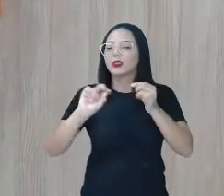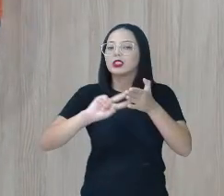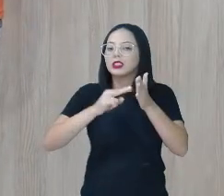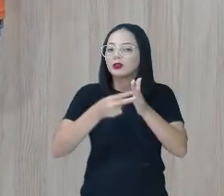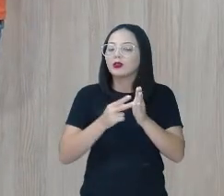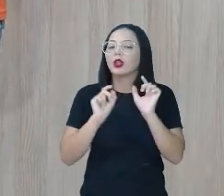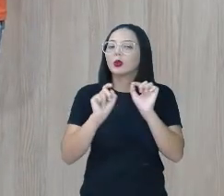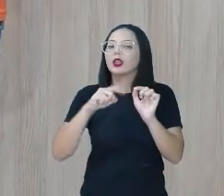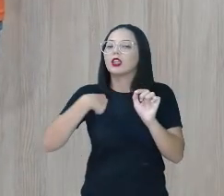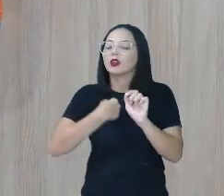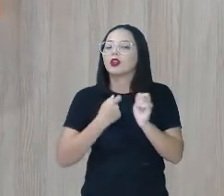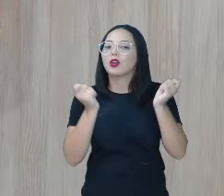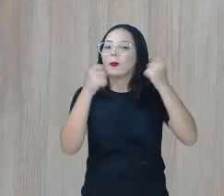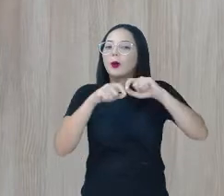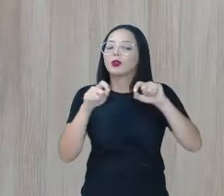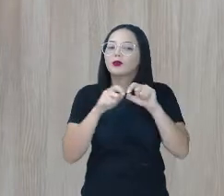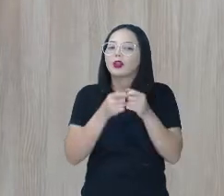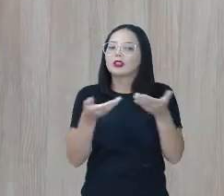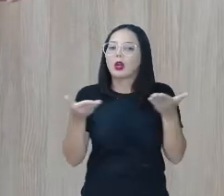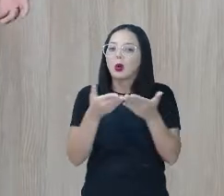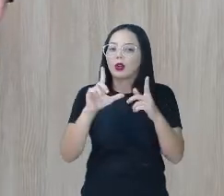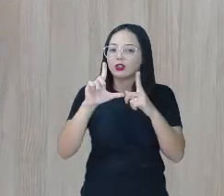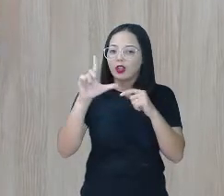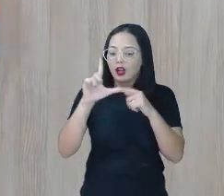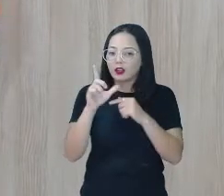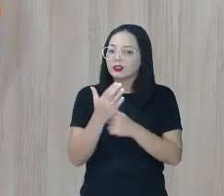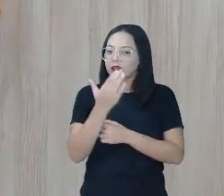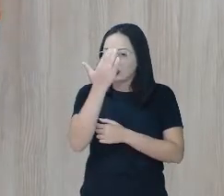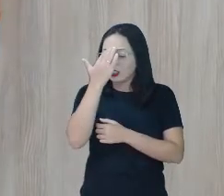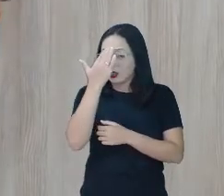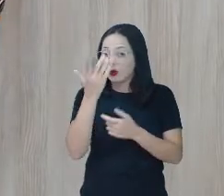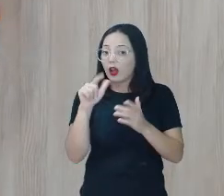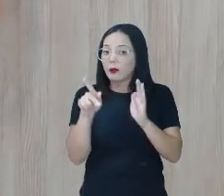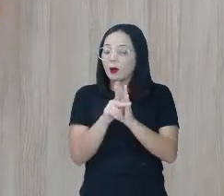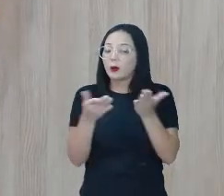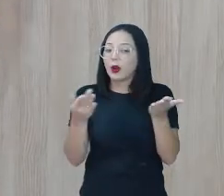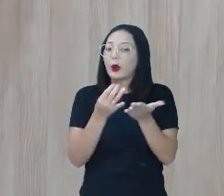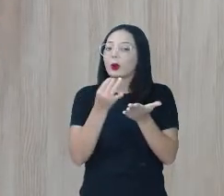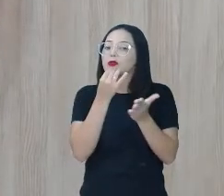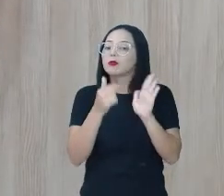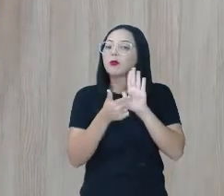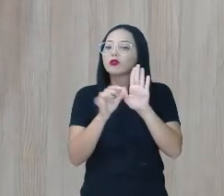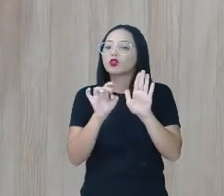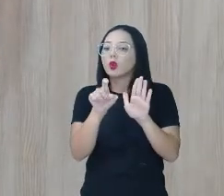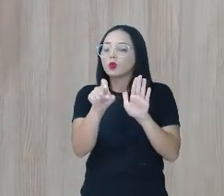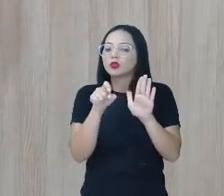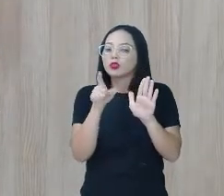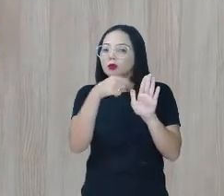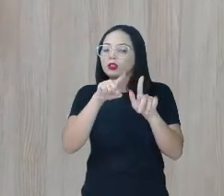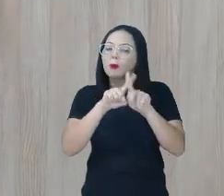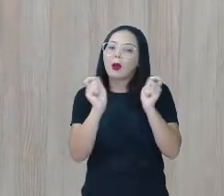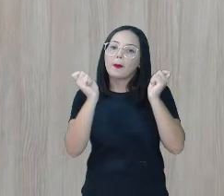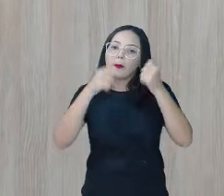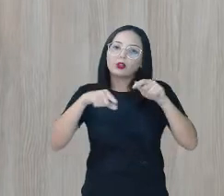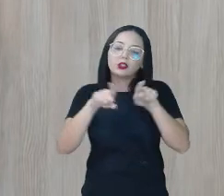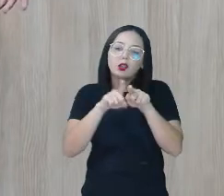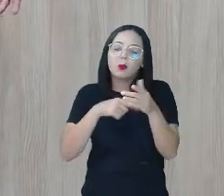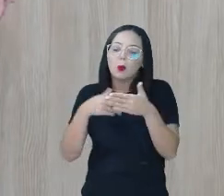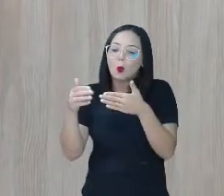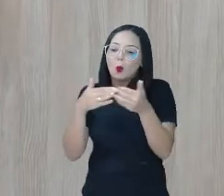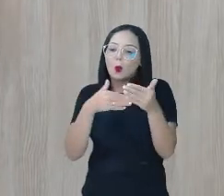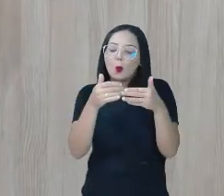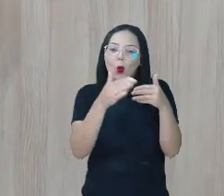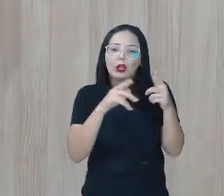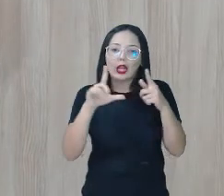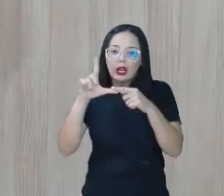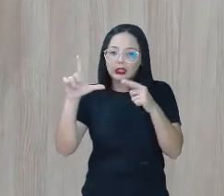gente pode fazer aí com essas letras, que no caso aqui dos nossos exemplos eu coloquei só o x, mas pode aparecer aí qualquer letrinha,